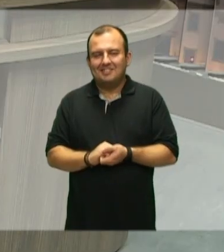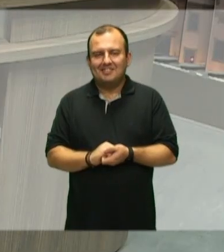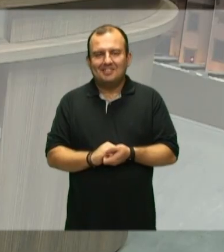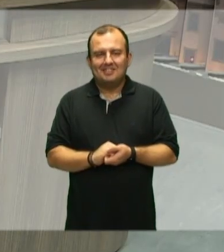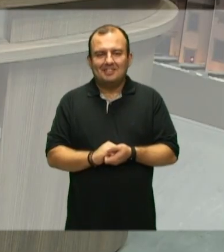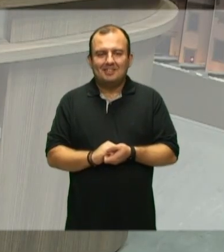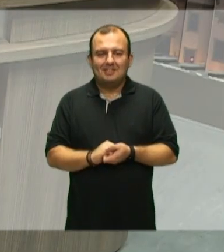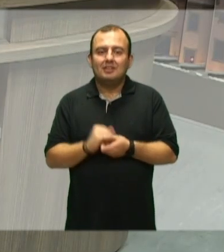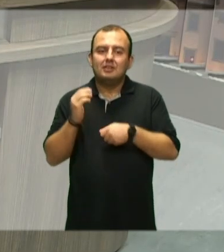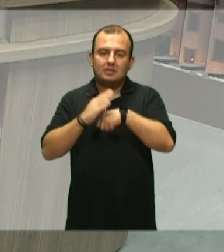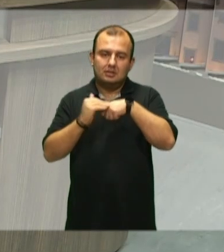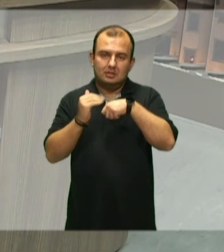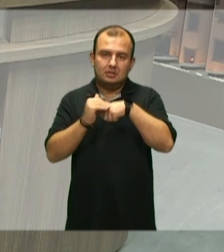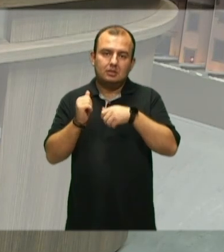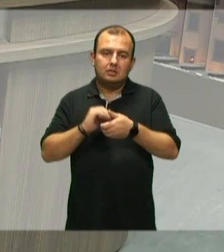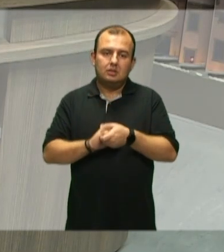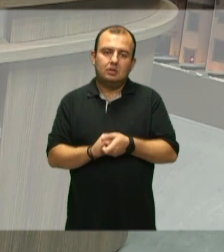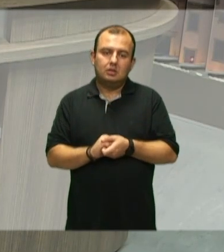Querida,